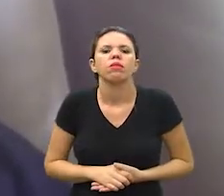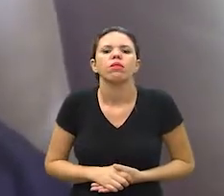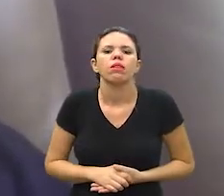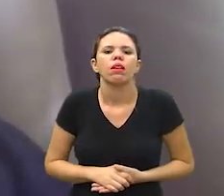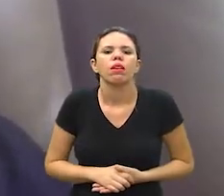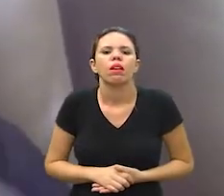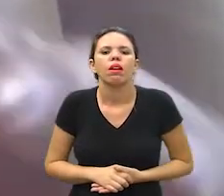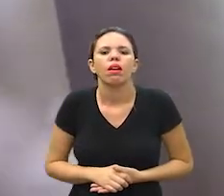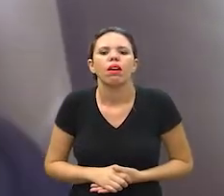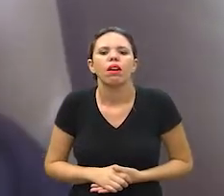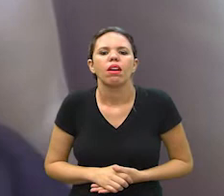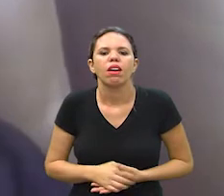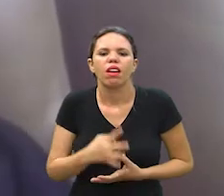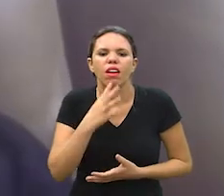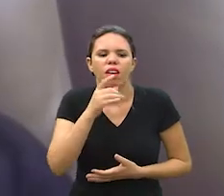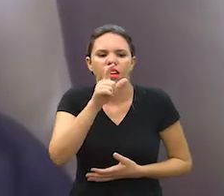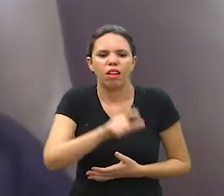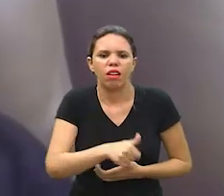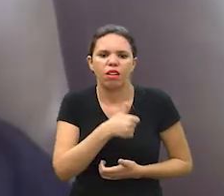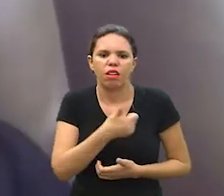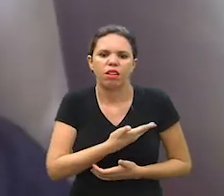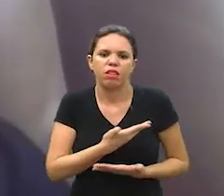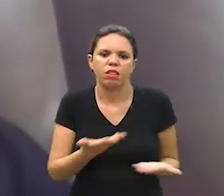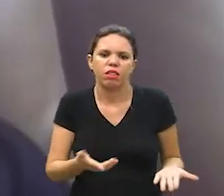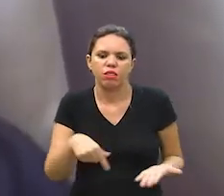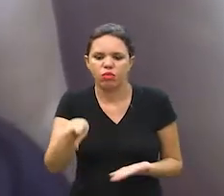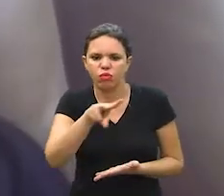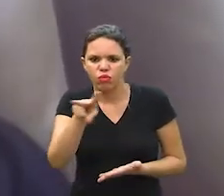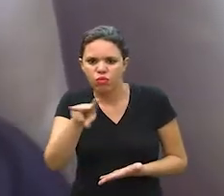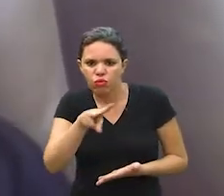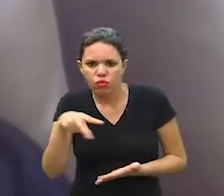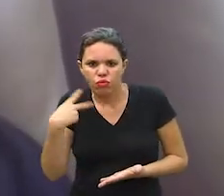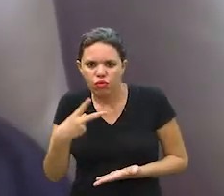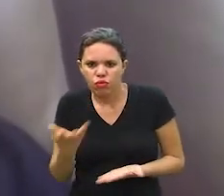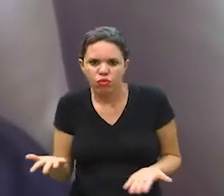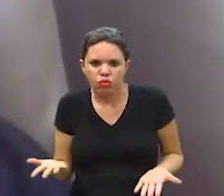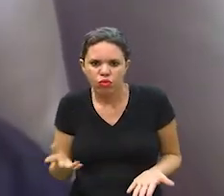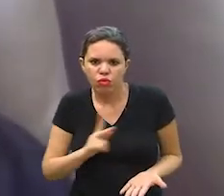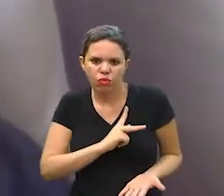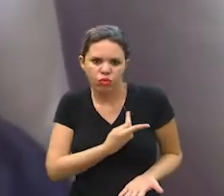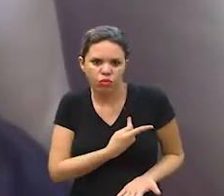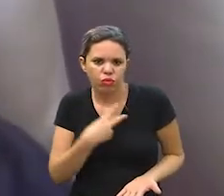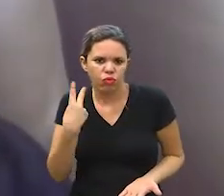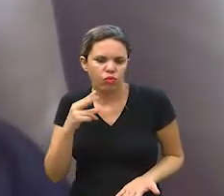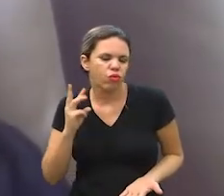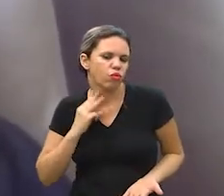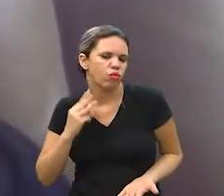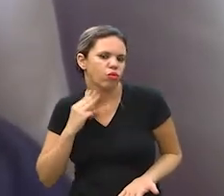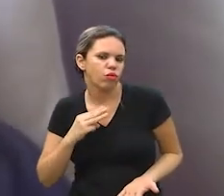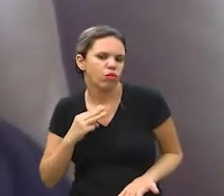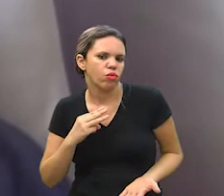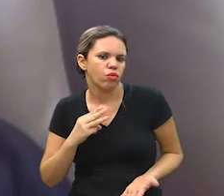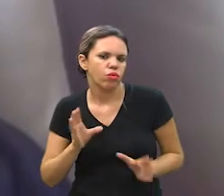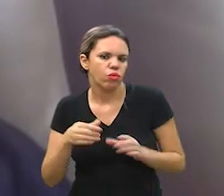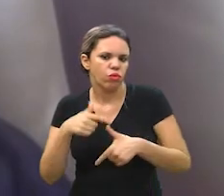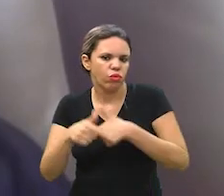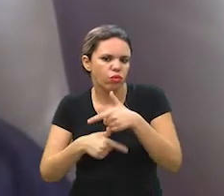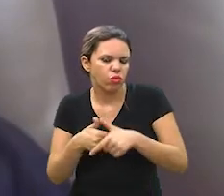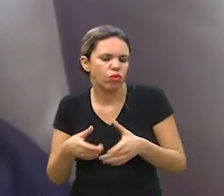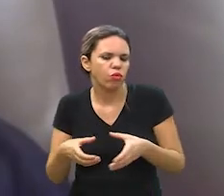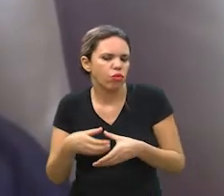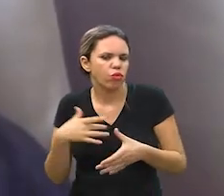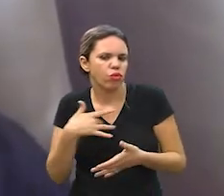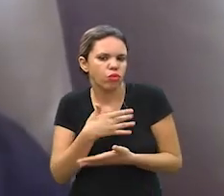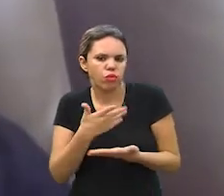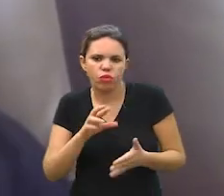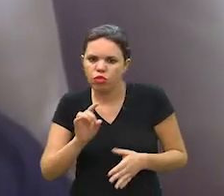certa forma é alguém que eu conheço bem, e vocês que dois, o vereador Paulo e o vereador Cecílio, que são da comissão,